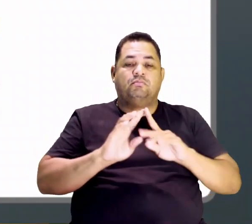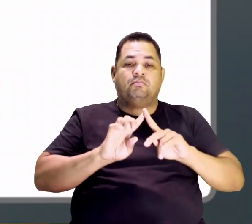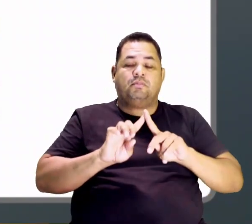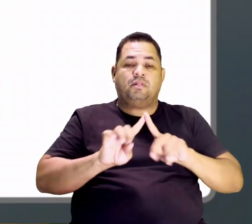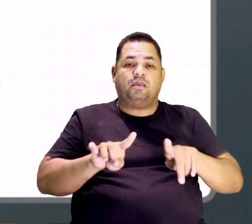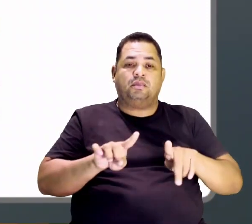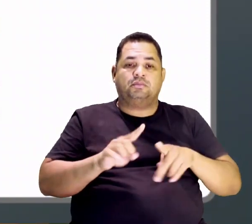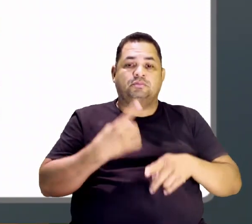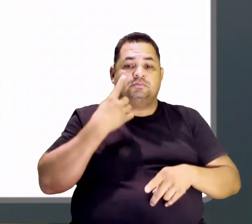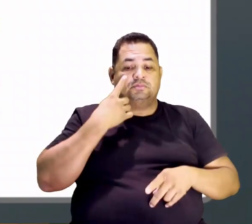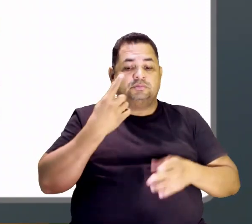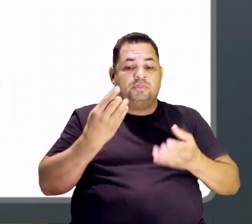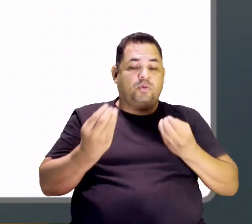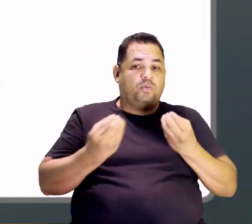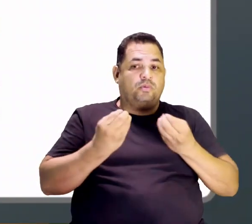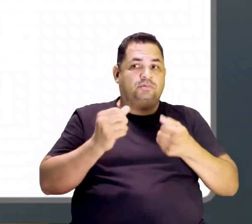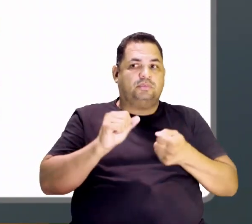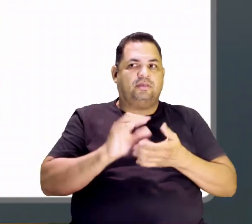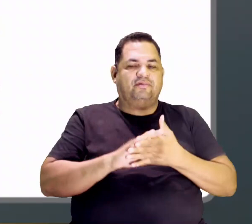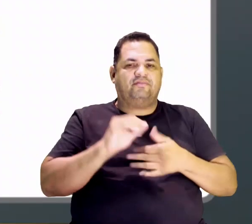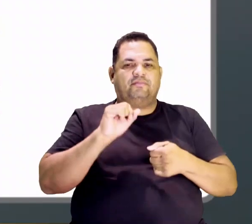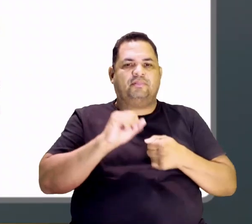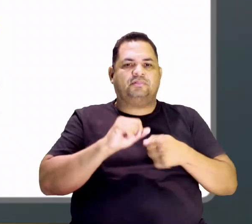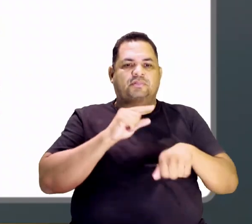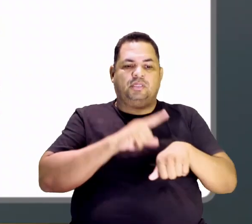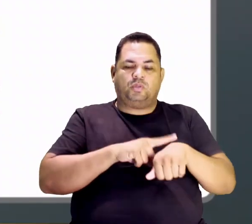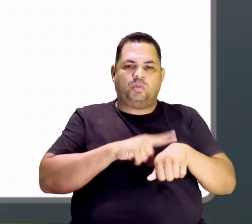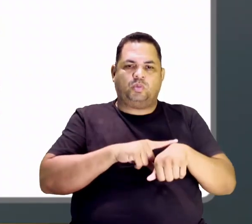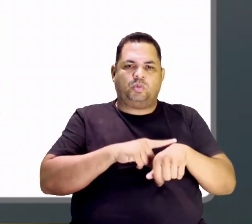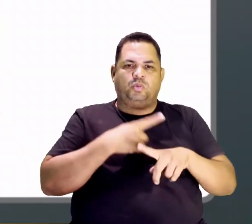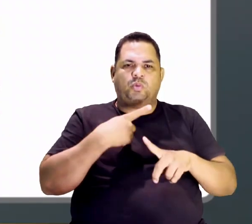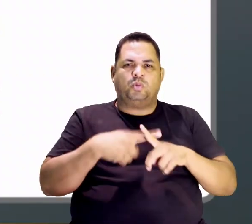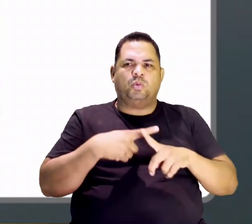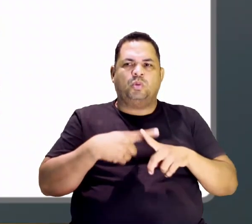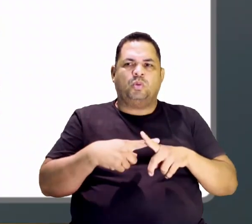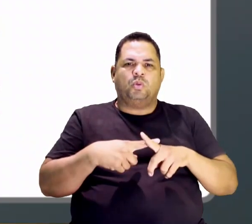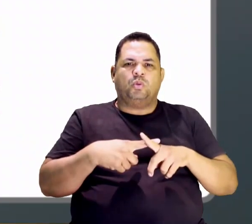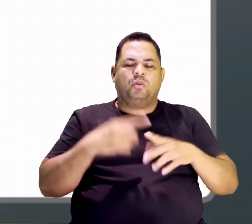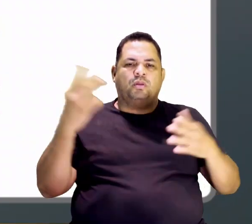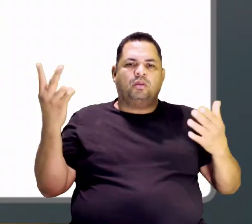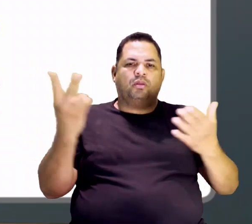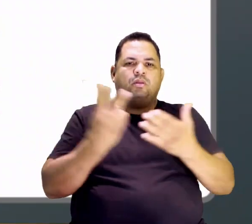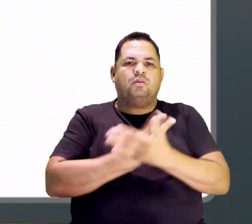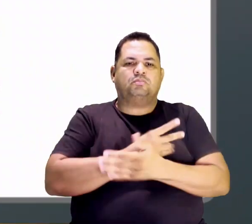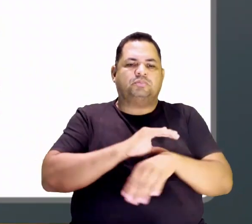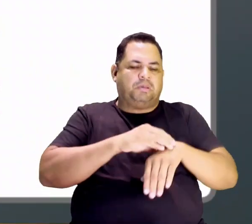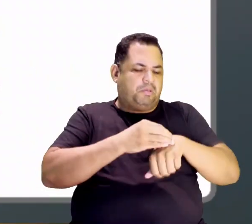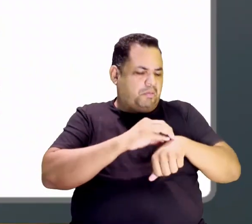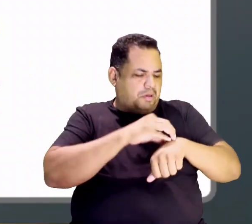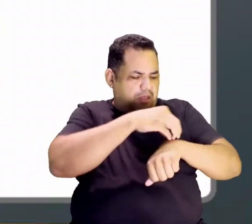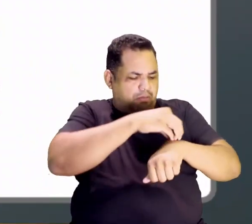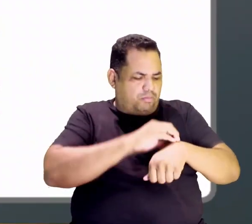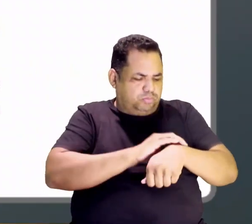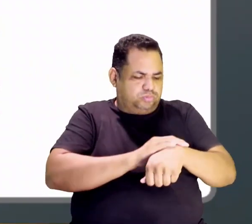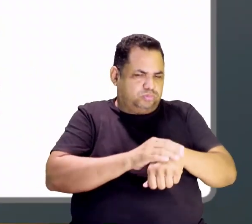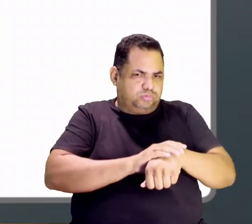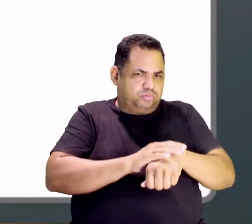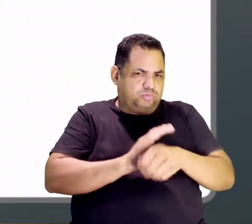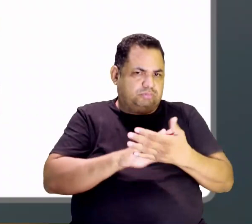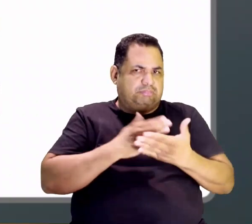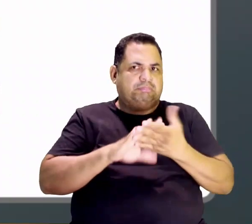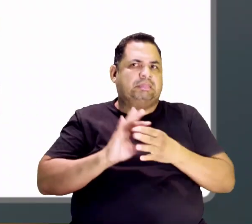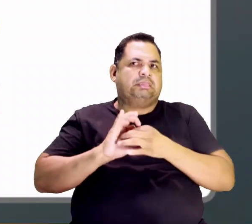da intensidade. Se tu tá no início, não exagera, porque aí tu pode acontecer uma lesão, né? Aí tu vai desistir,